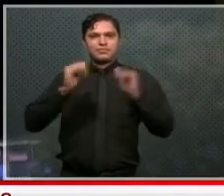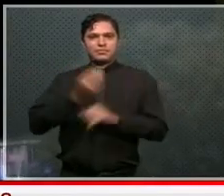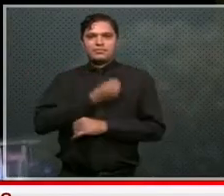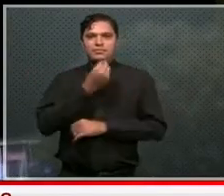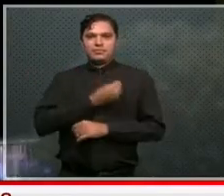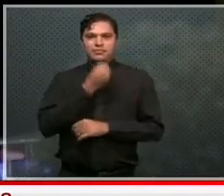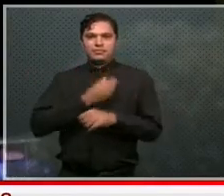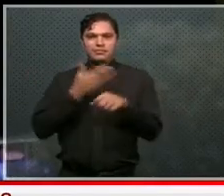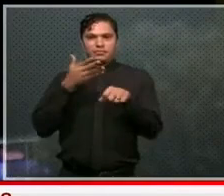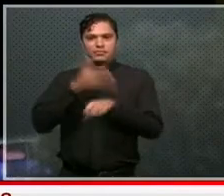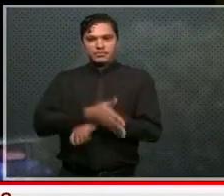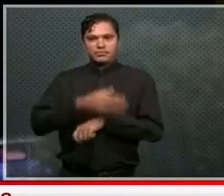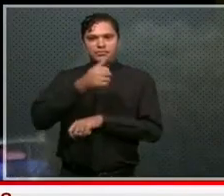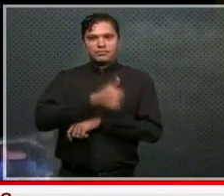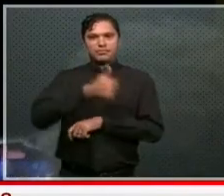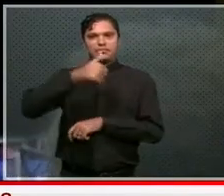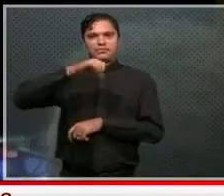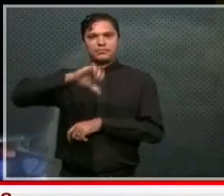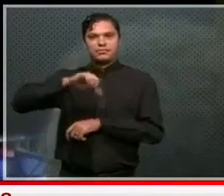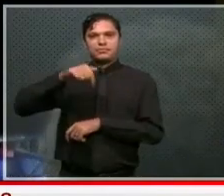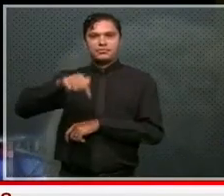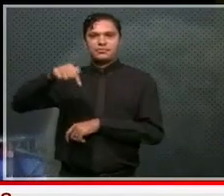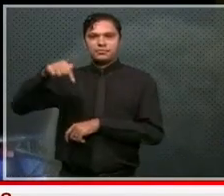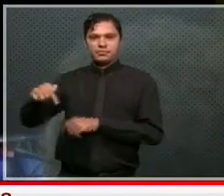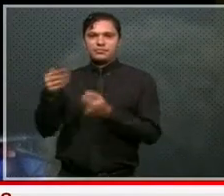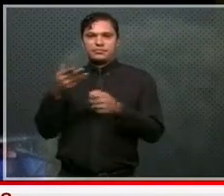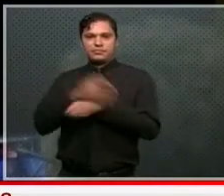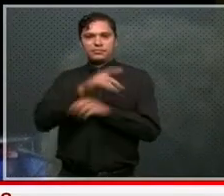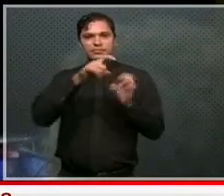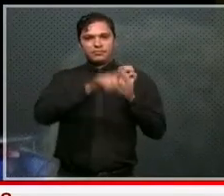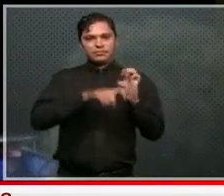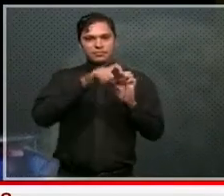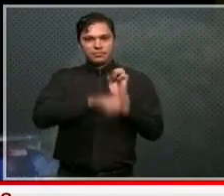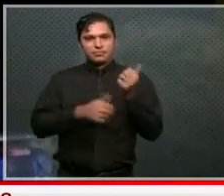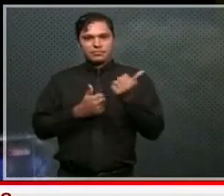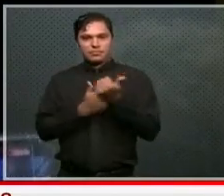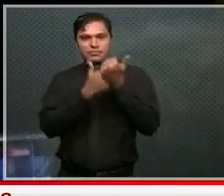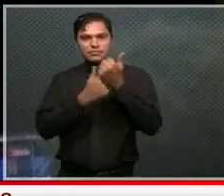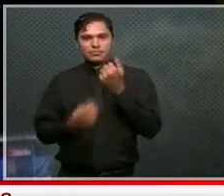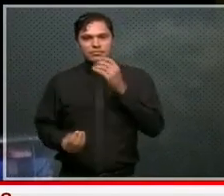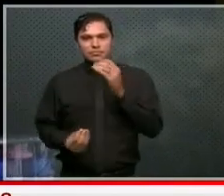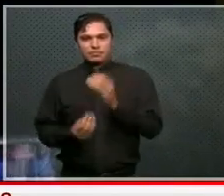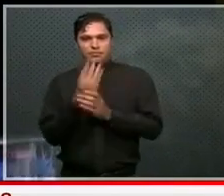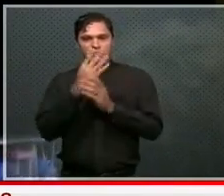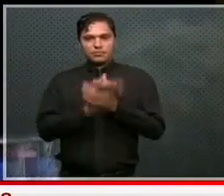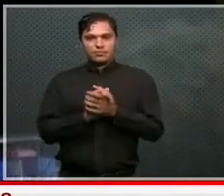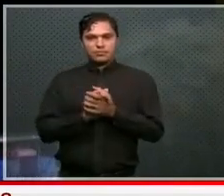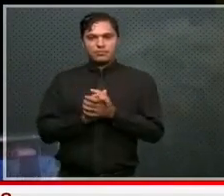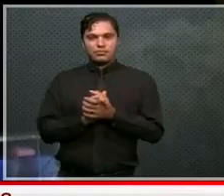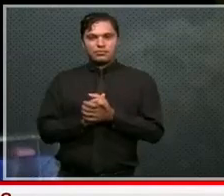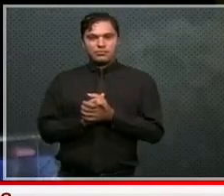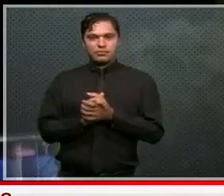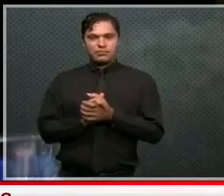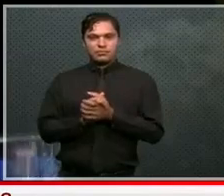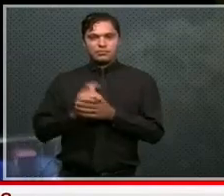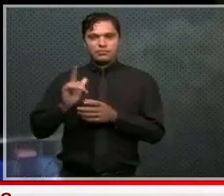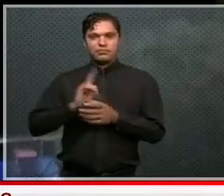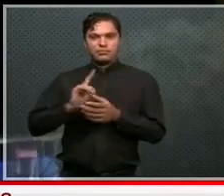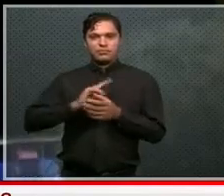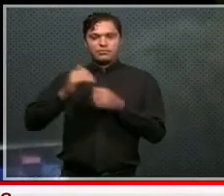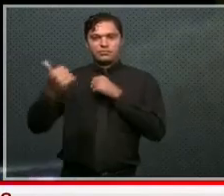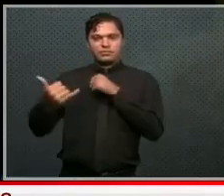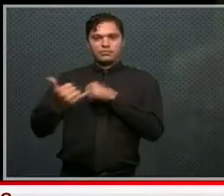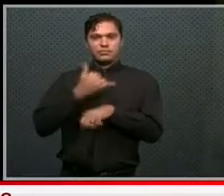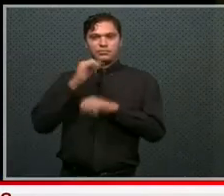entrou em 1977 na Embrapa perto inclusive da fundação e Foi ela que me deu toda essa